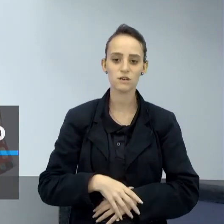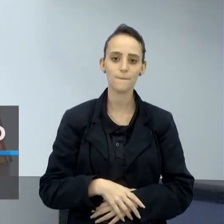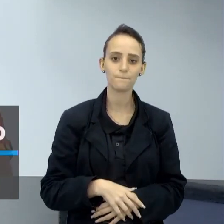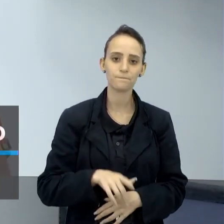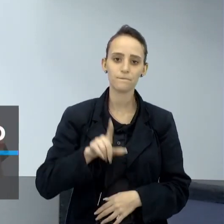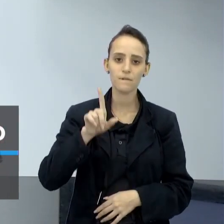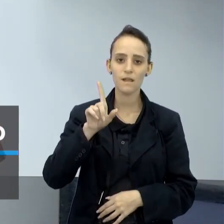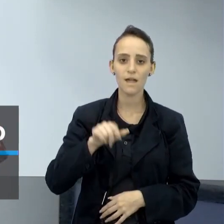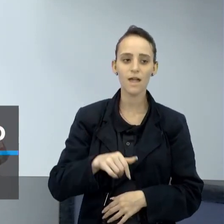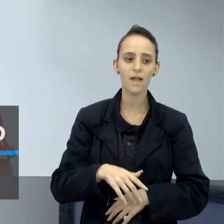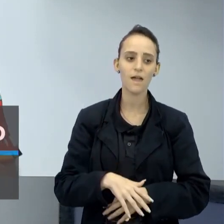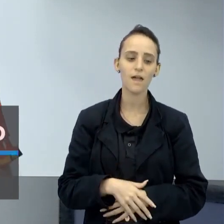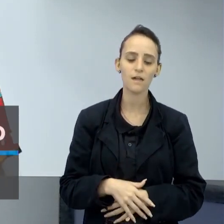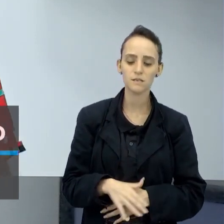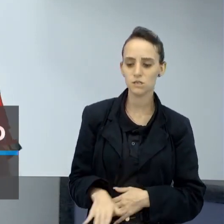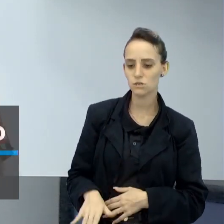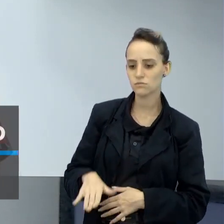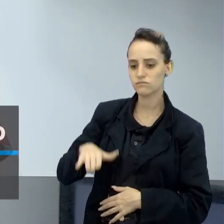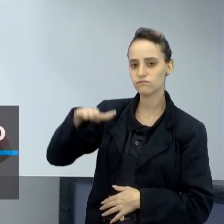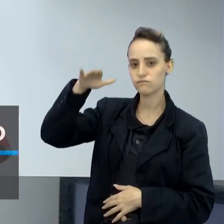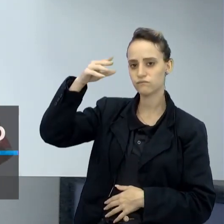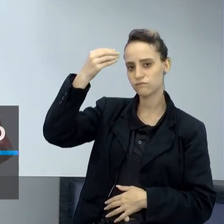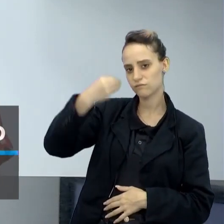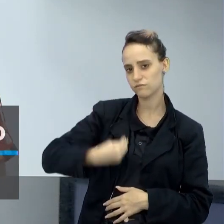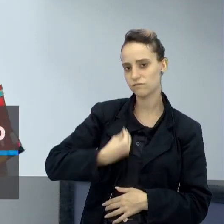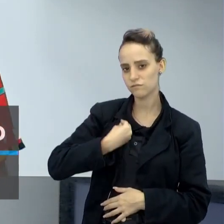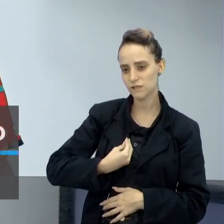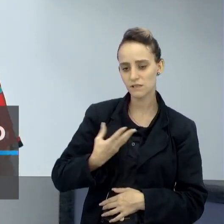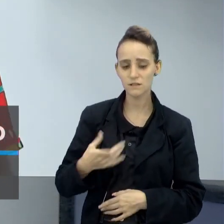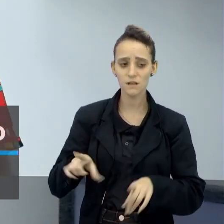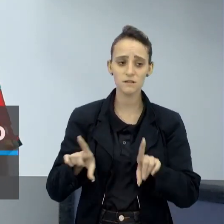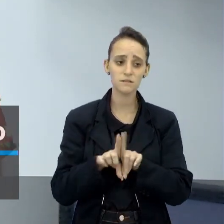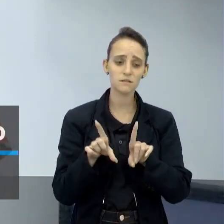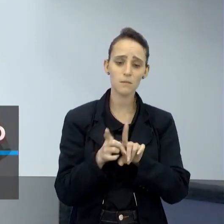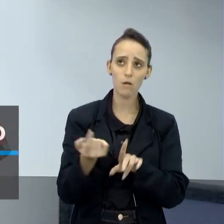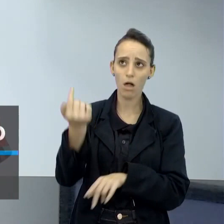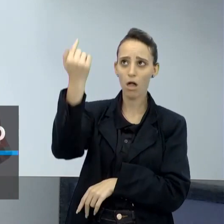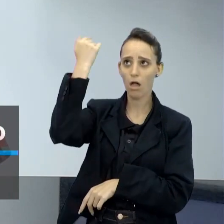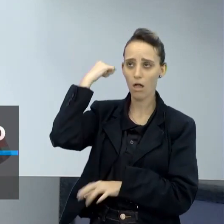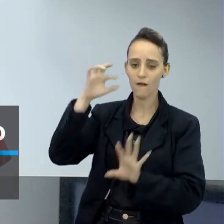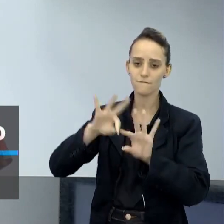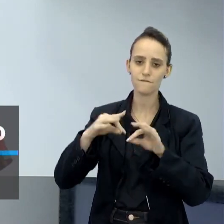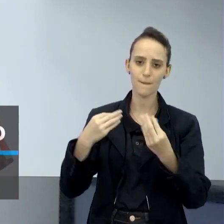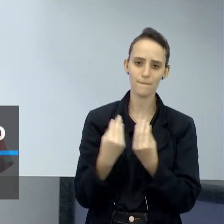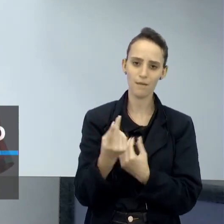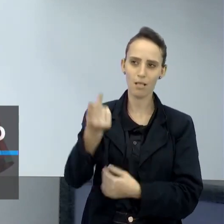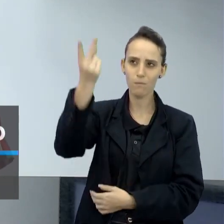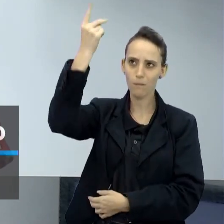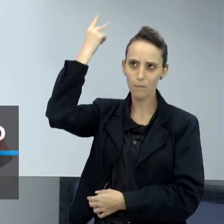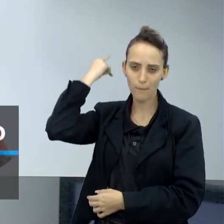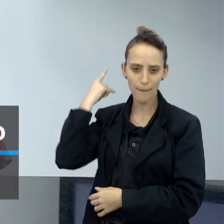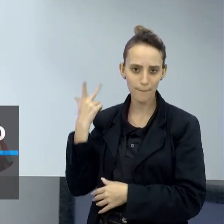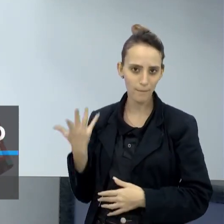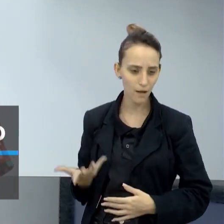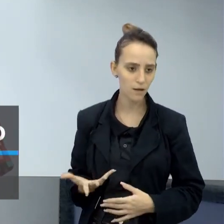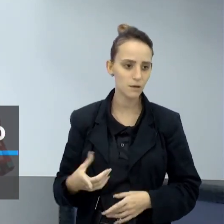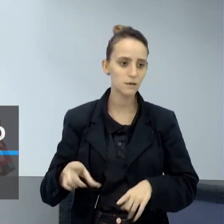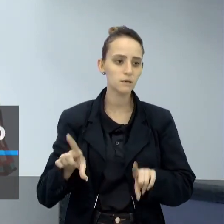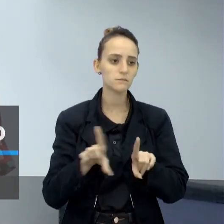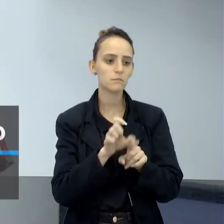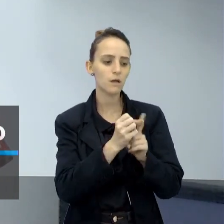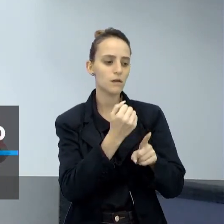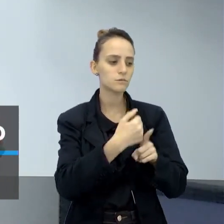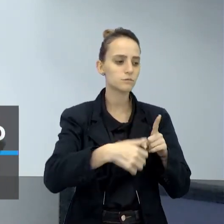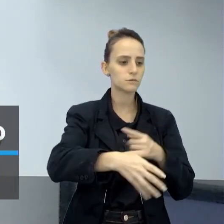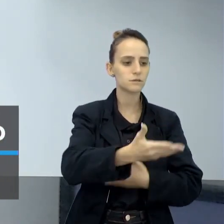longo da nossa história, pelos nossos antepassados, pelo nosso núcleo familiar, pelo nosso núcleo